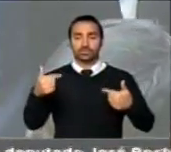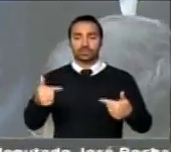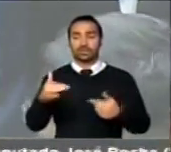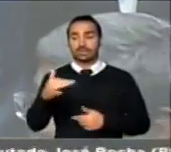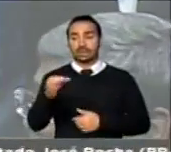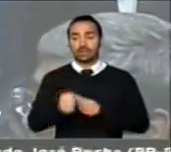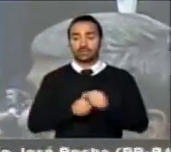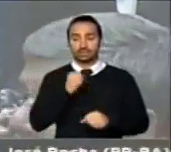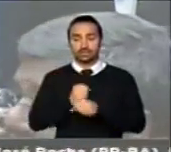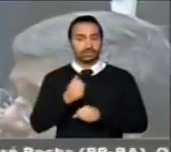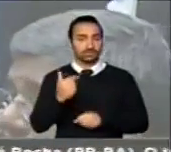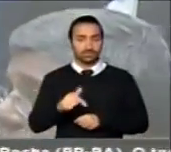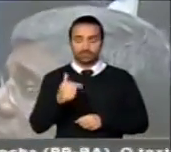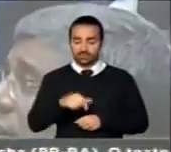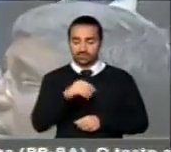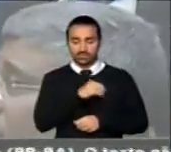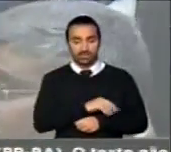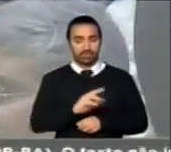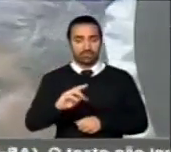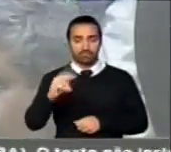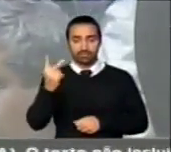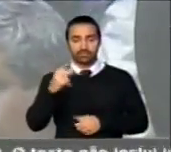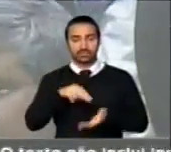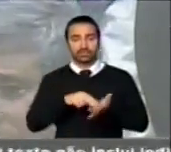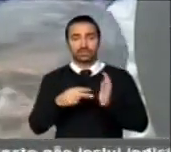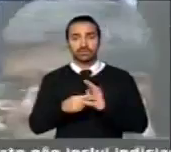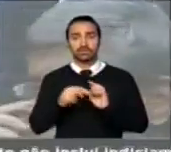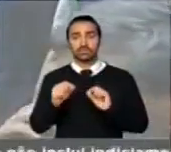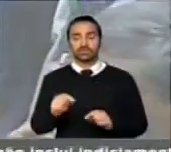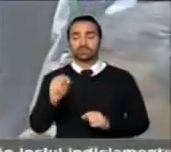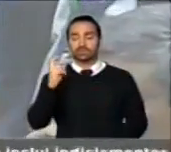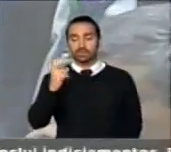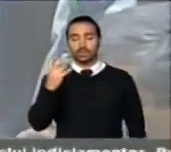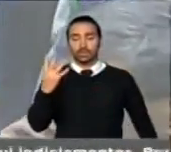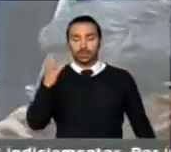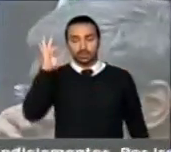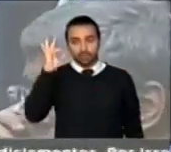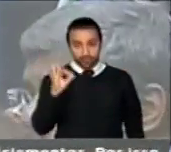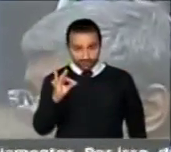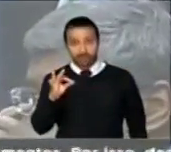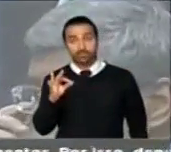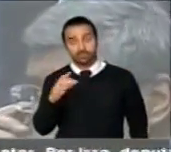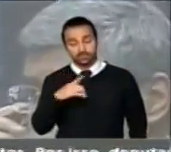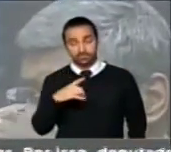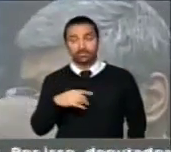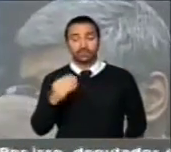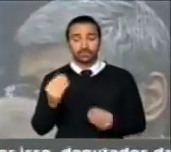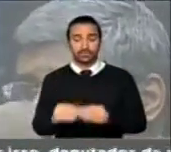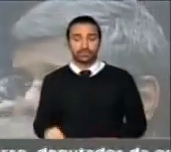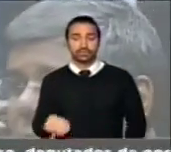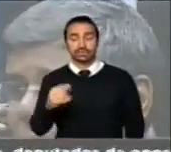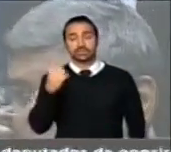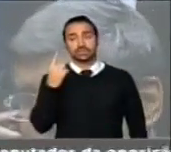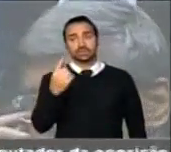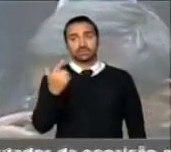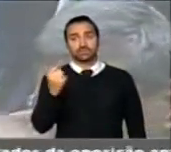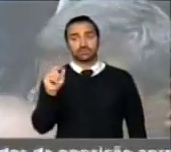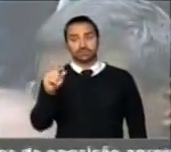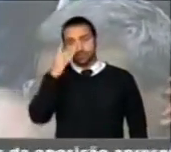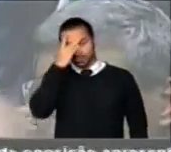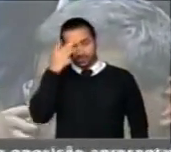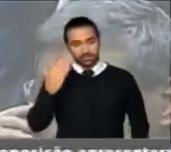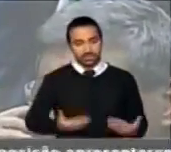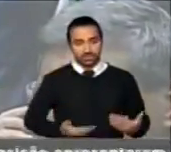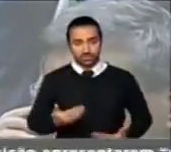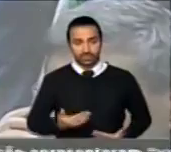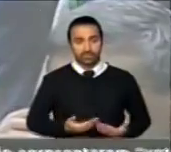anos sem recomposição salarial, uma perda de 54% e que atinge 120 mil servidores. Por isso, vamos deixar